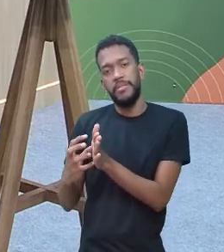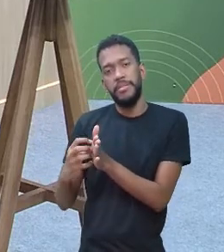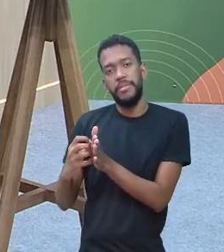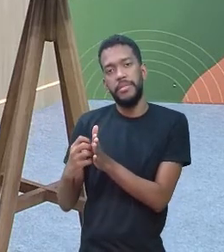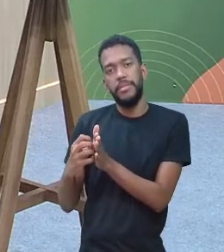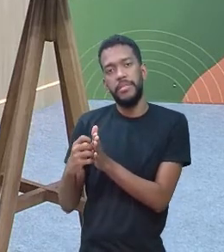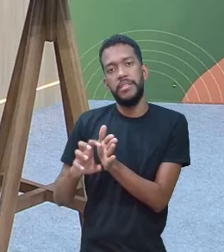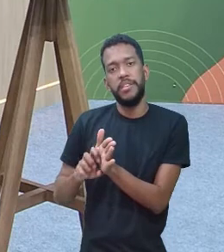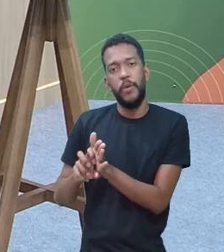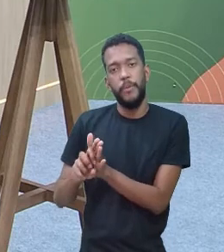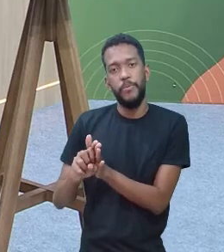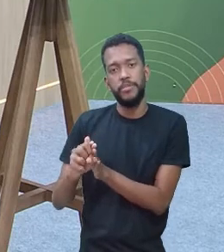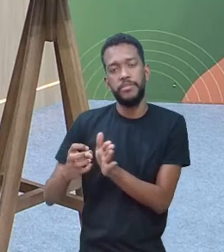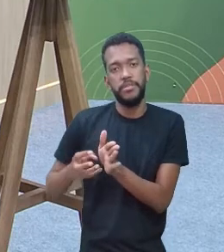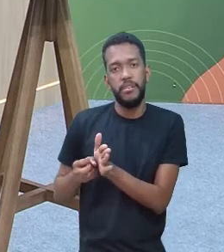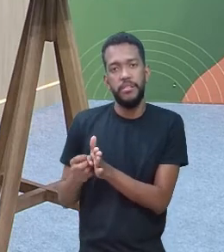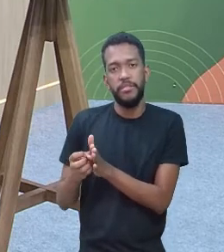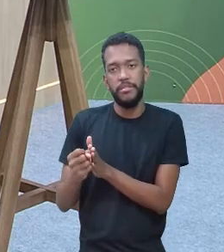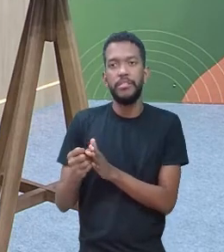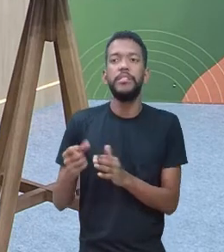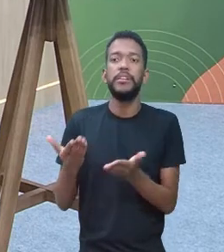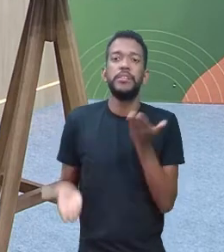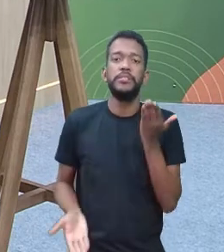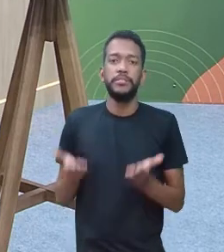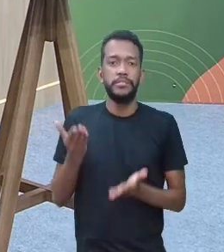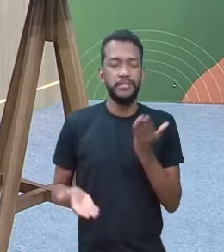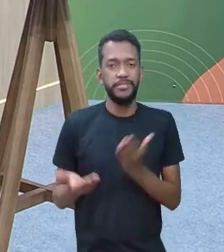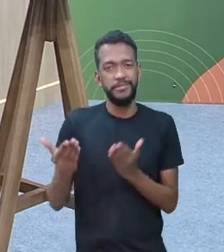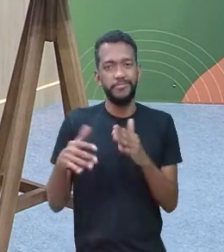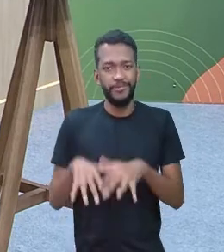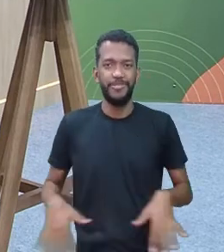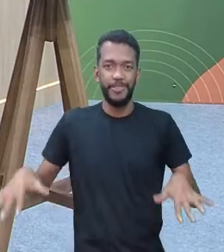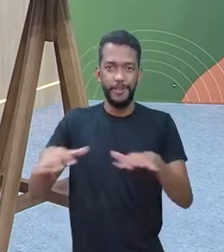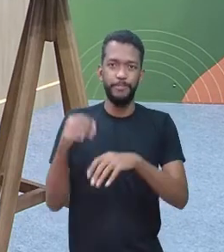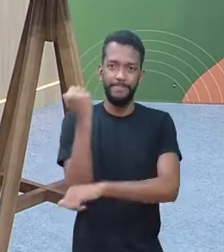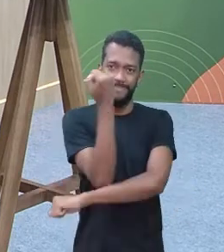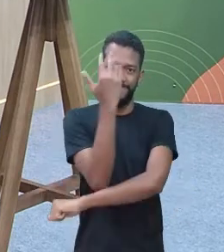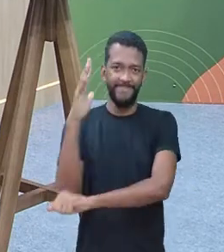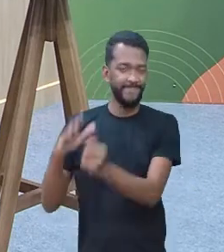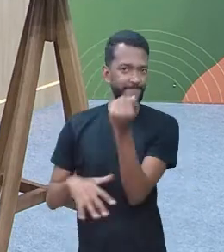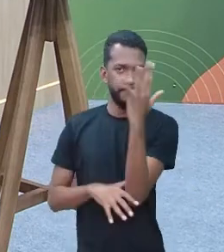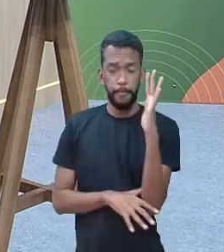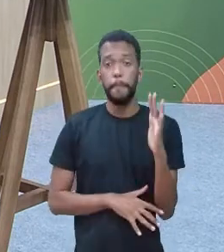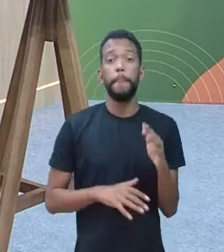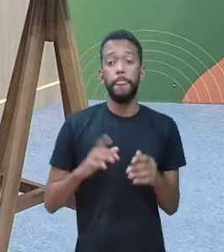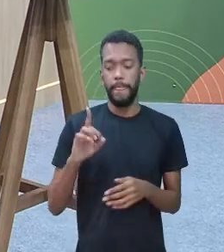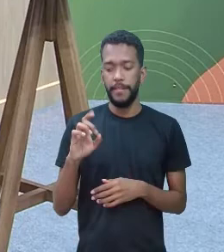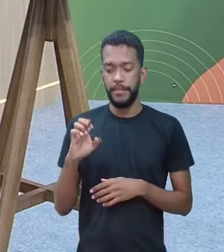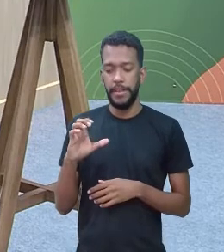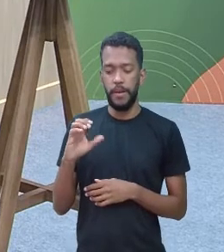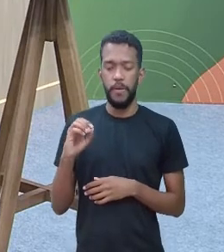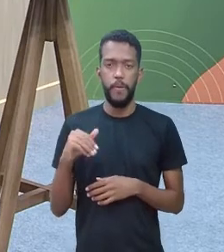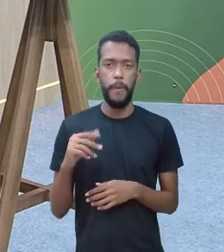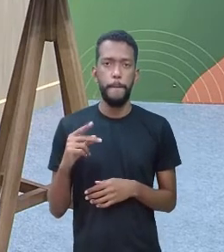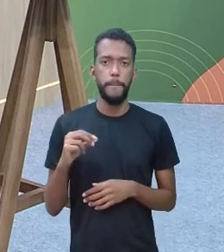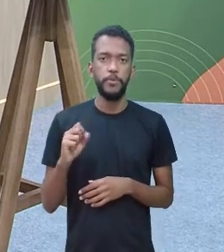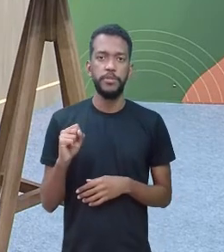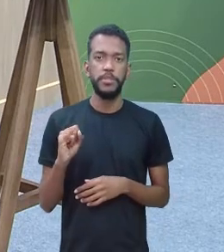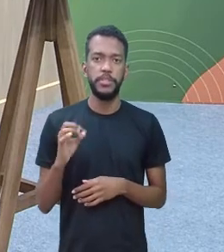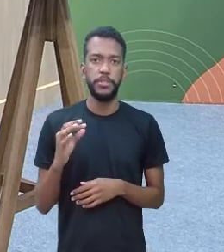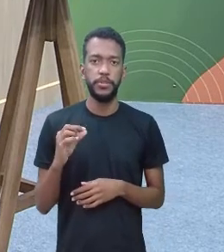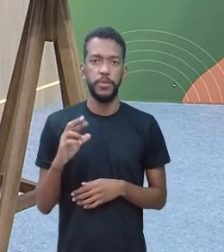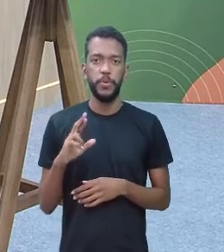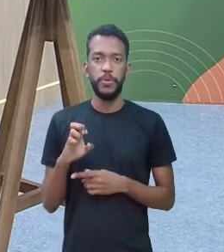de um ecossistema, e o equilíbrio de um ambiente. Como assim, professora? Os decompositores, eles têm esse papel de decompor